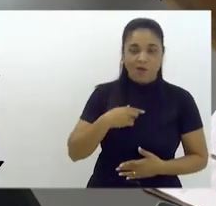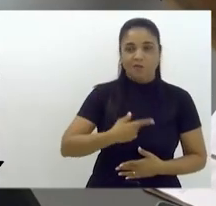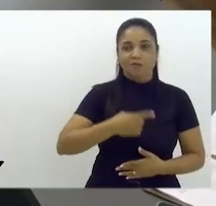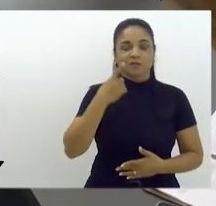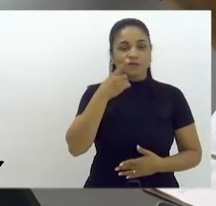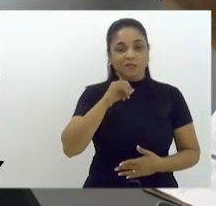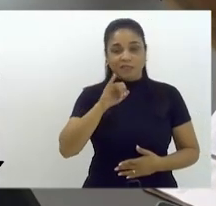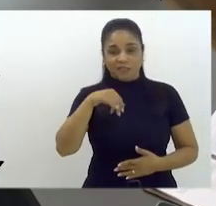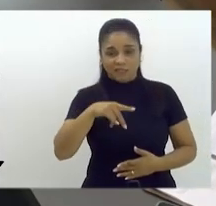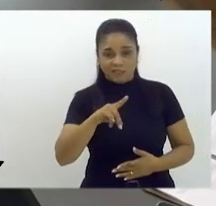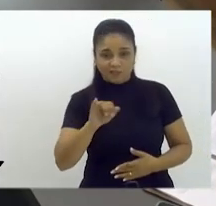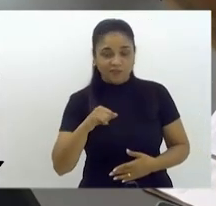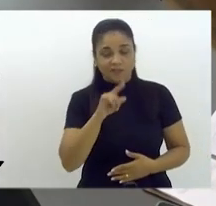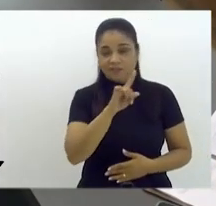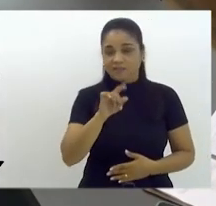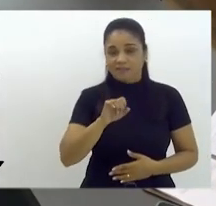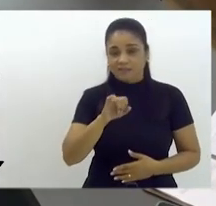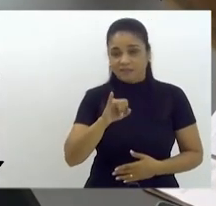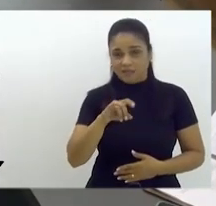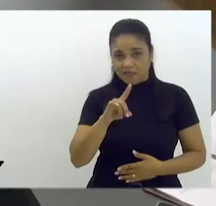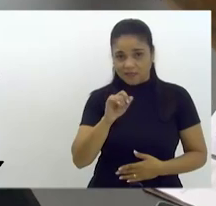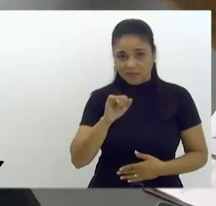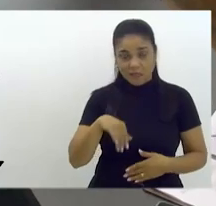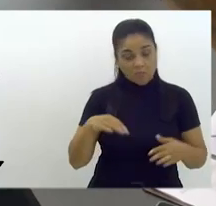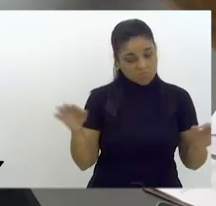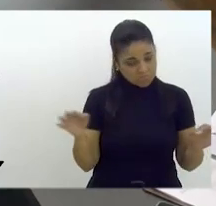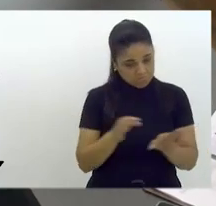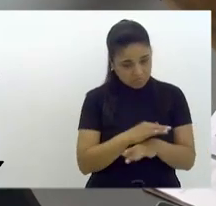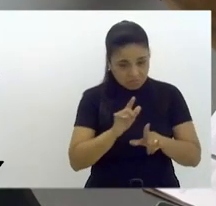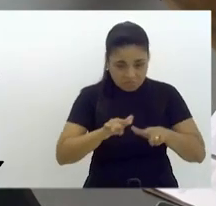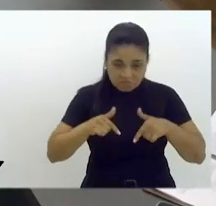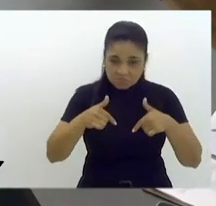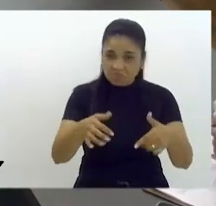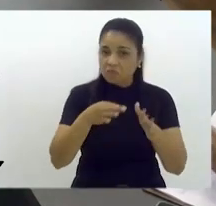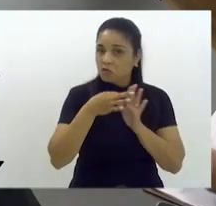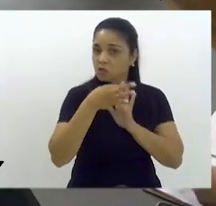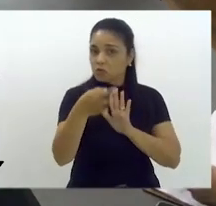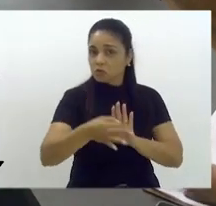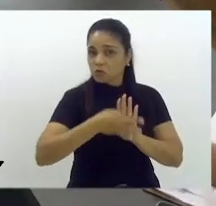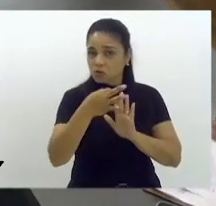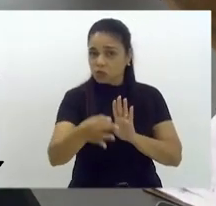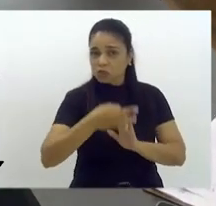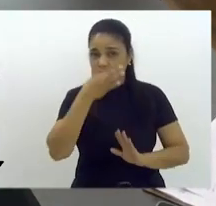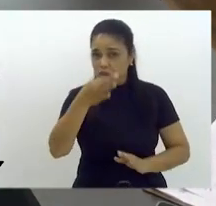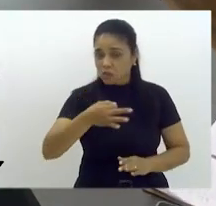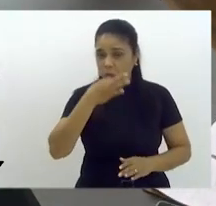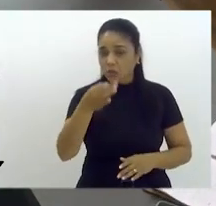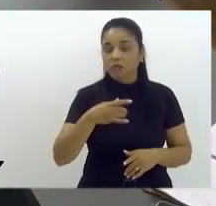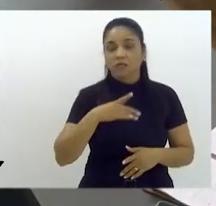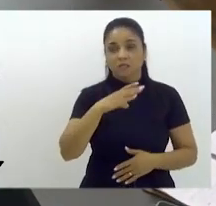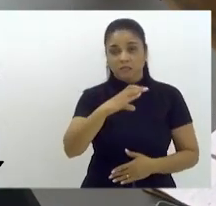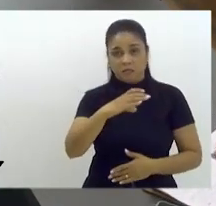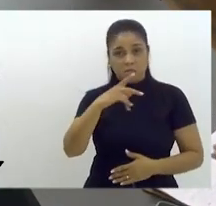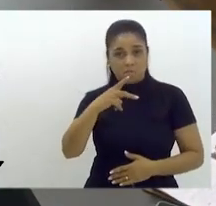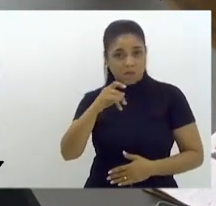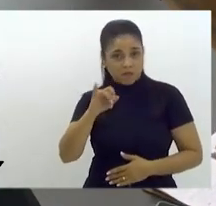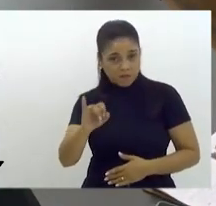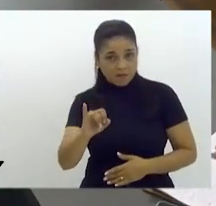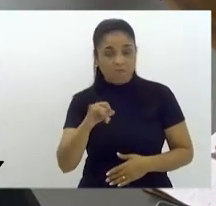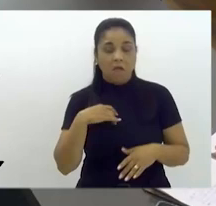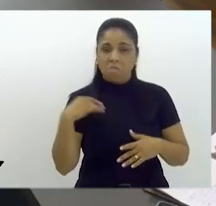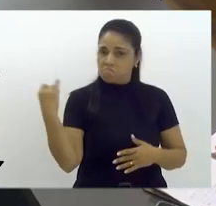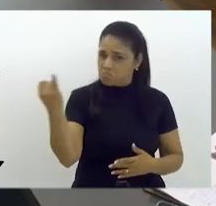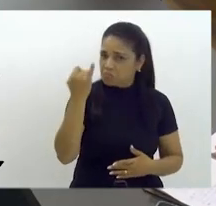zeidan com algumas já ações concretas de sugestões da CPI isso é muito importante né a gente sair daqui